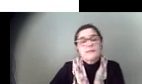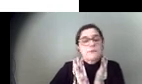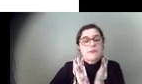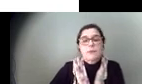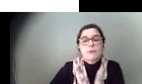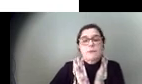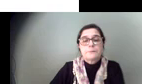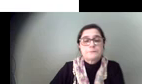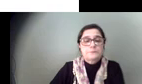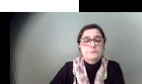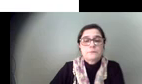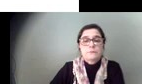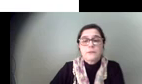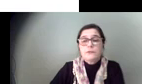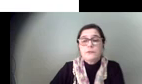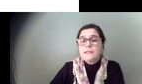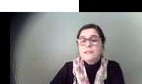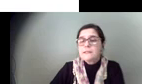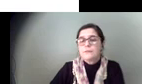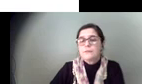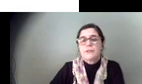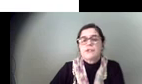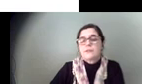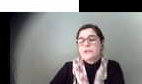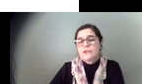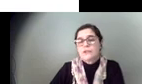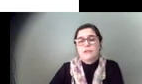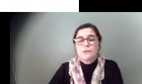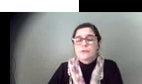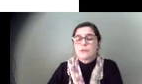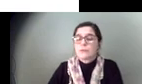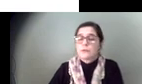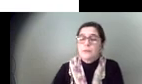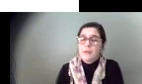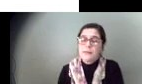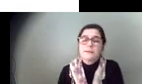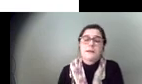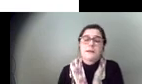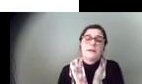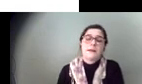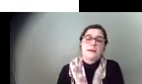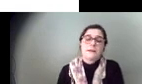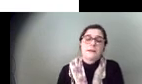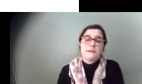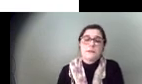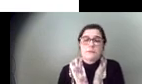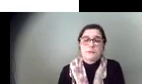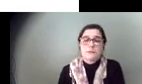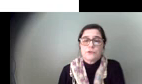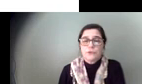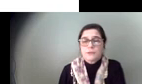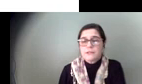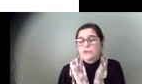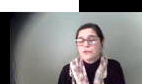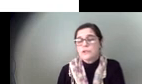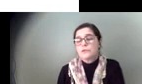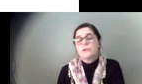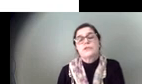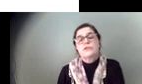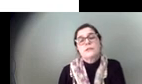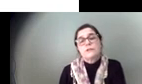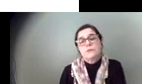nós estamos agora finalizando praticamente, né, o segundo bimestre, esse de formação